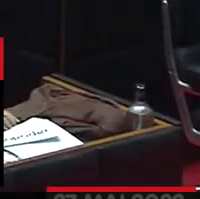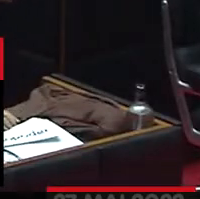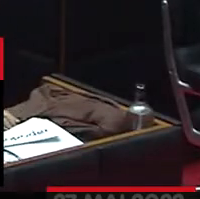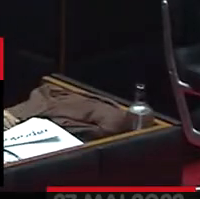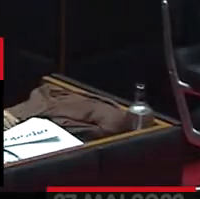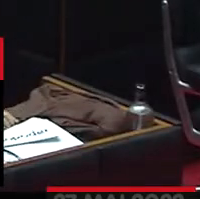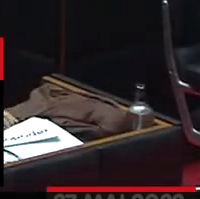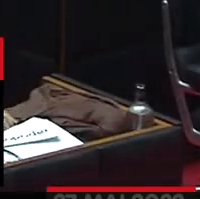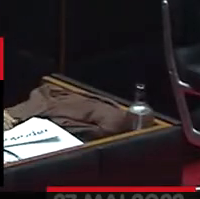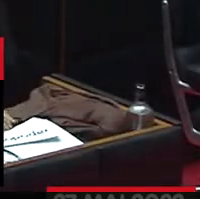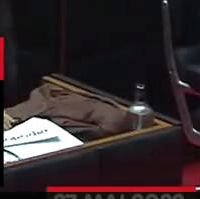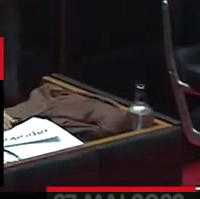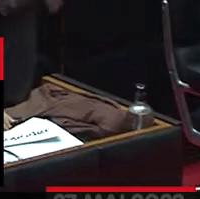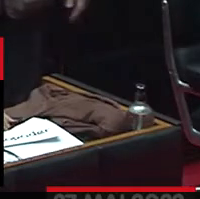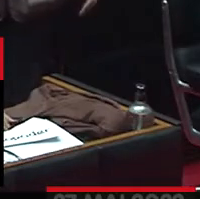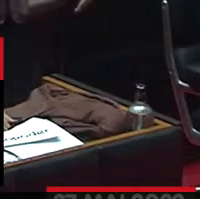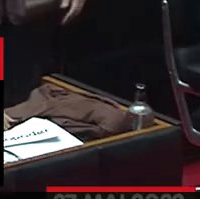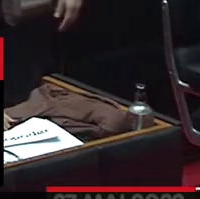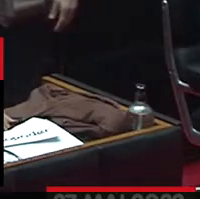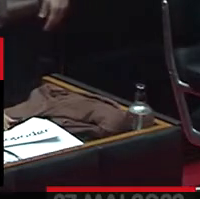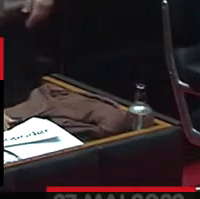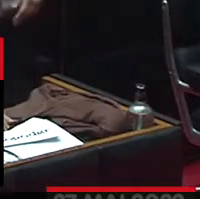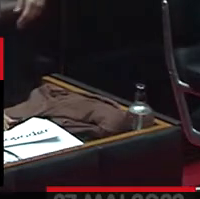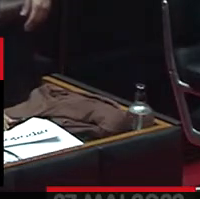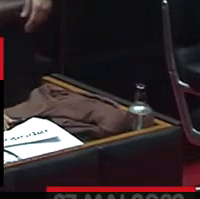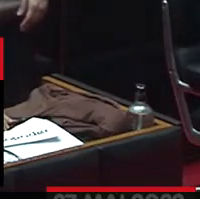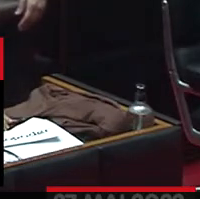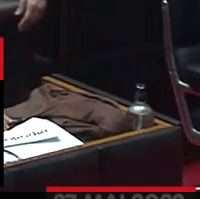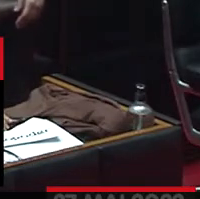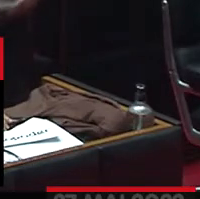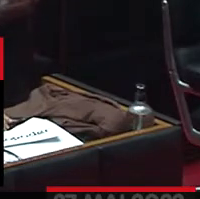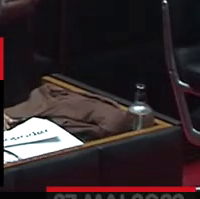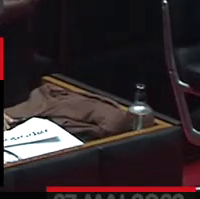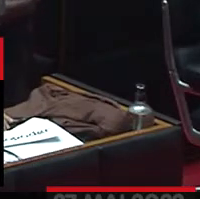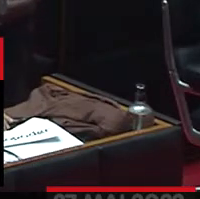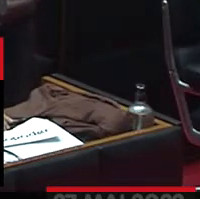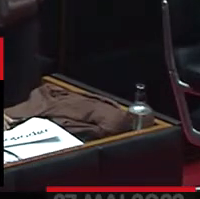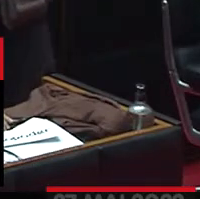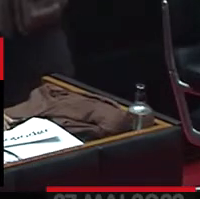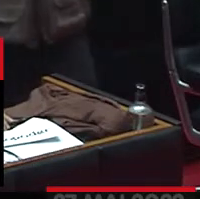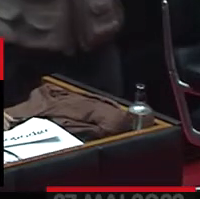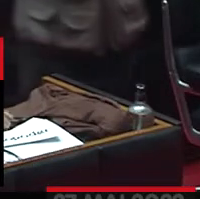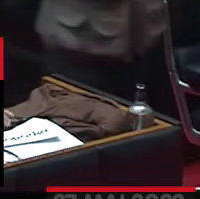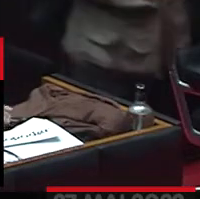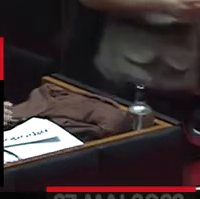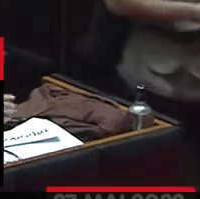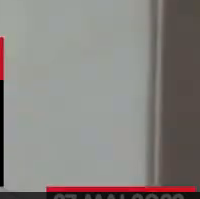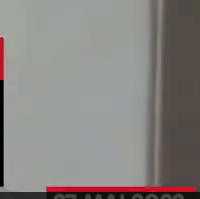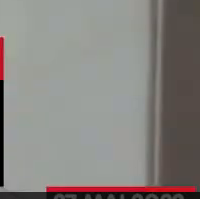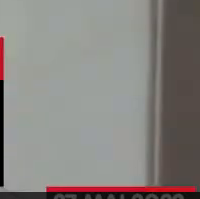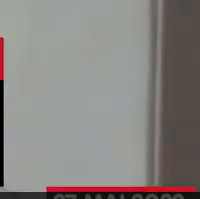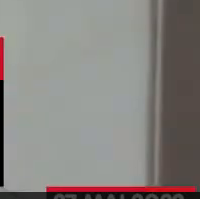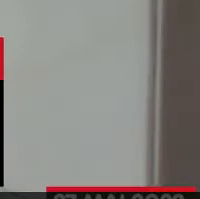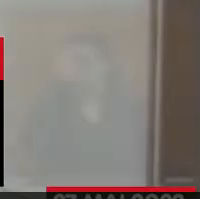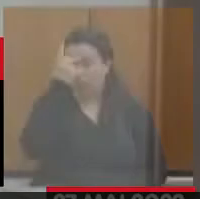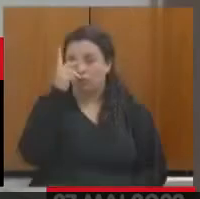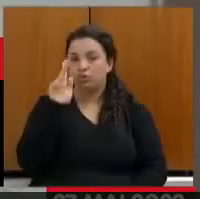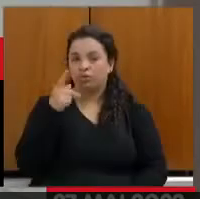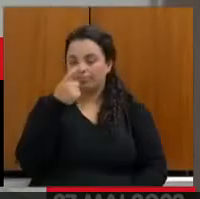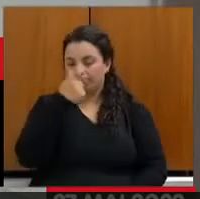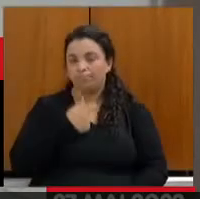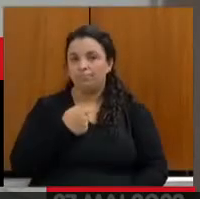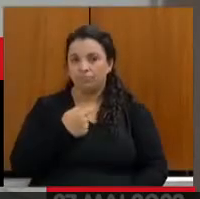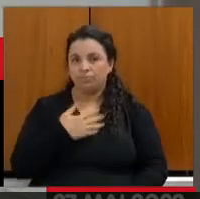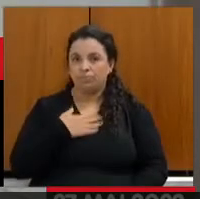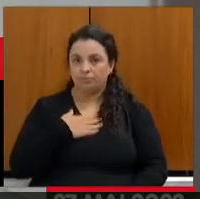Oi boa tarde a todos Ana Paula já me apresentou né Essa é